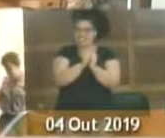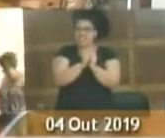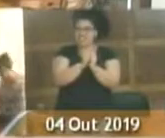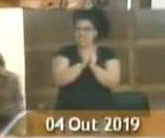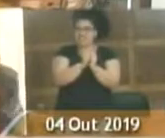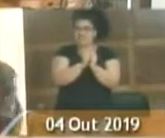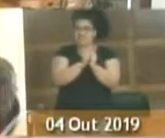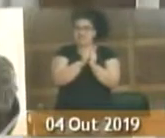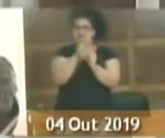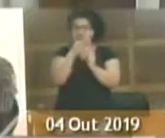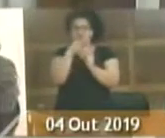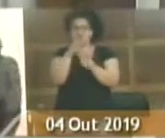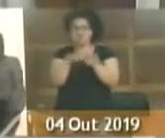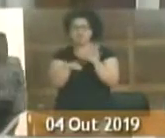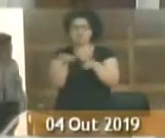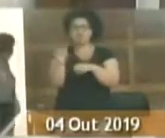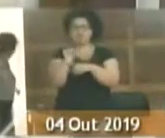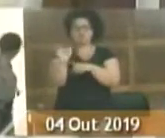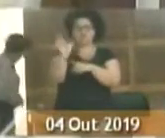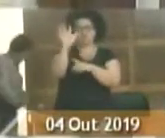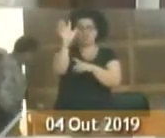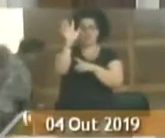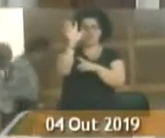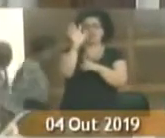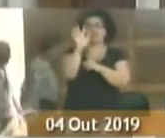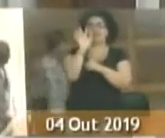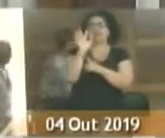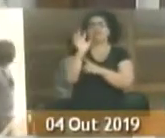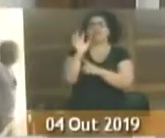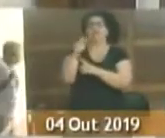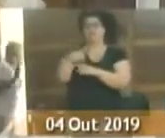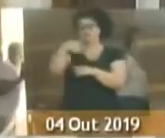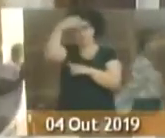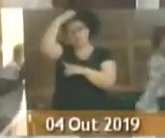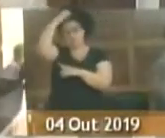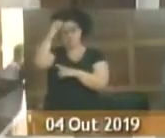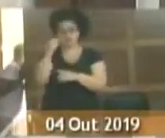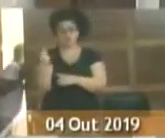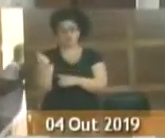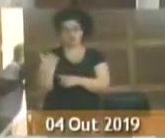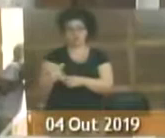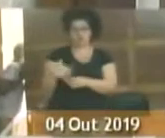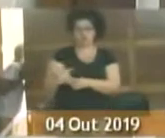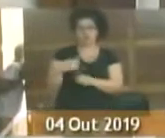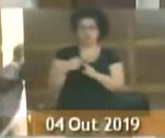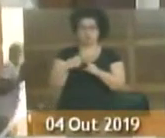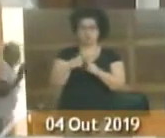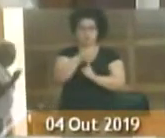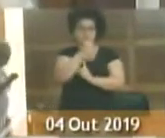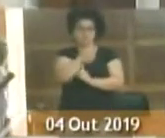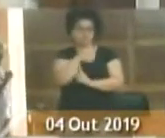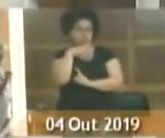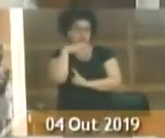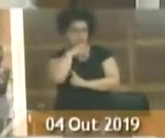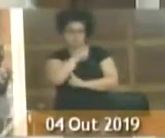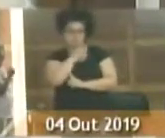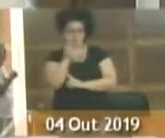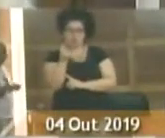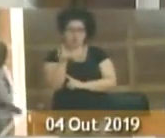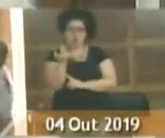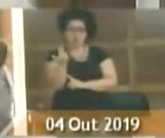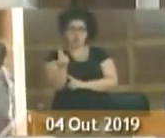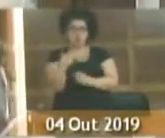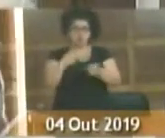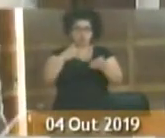consegui tratar 15 gatos com anfoterecina A, porque ela tem um efeito bem benéfico, igual o laser, que a gente faz